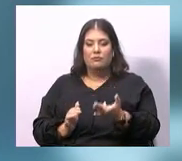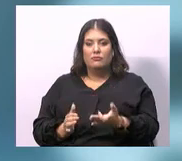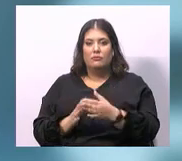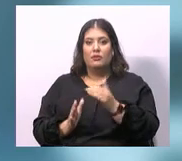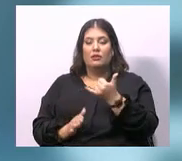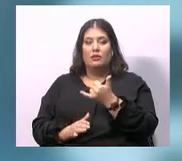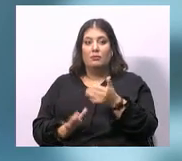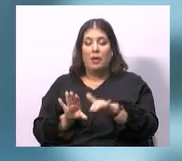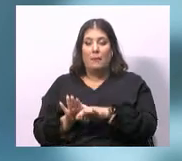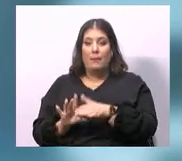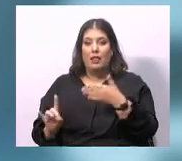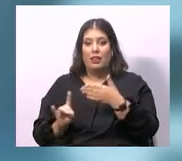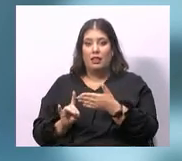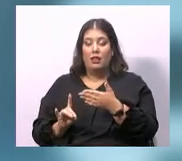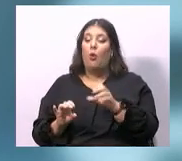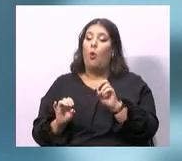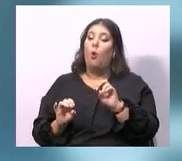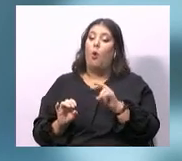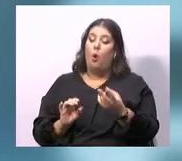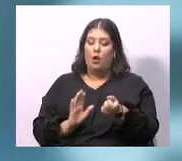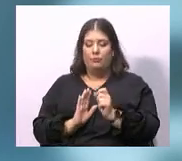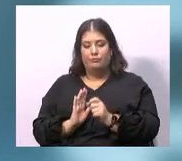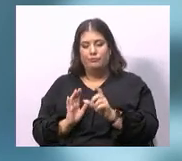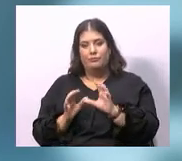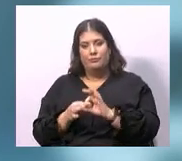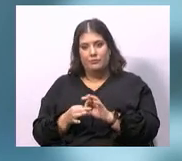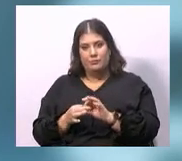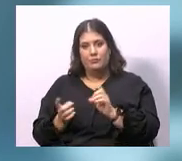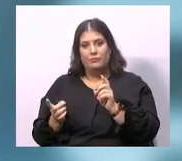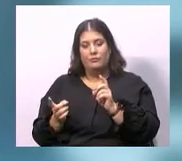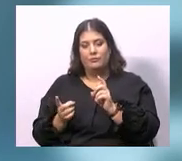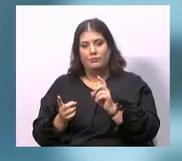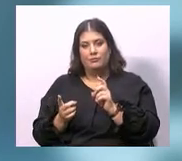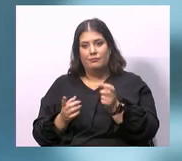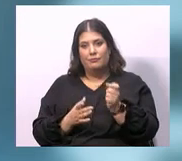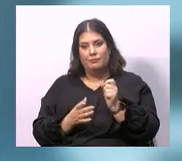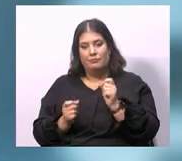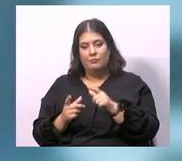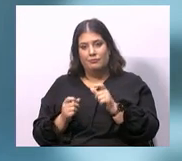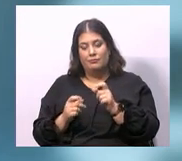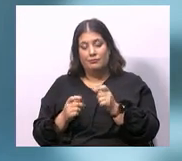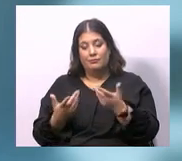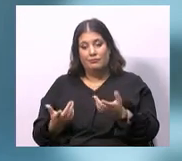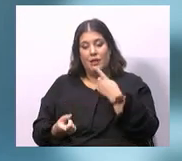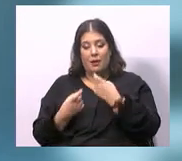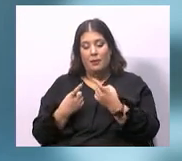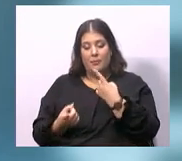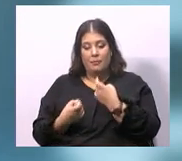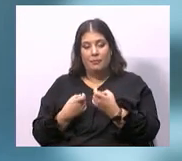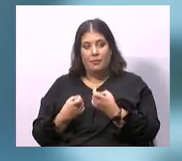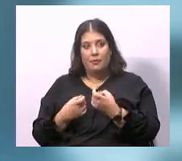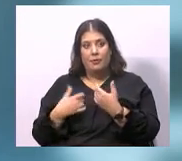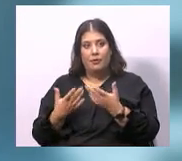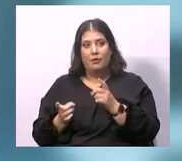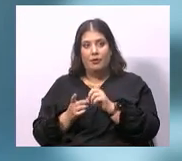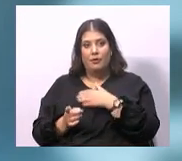225083297 para participar em direto ou então tomar nota também do nosso endereço de e-mail para o qual deve escrever, partilhar a sua questão ou o seu caso de testemunho,